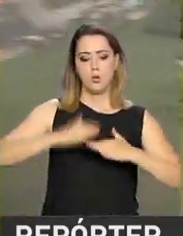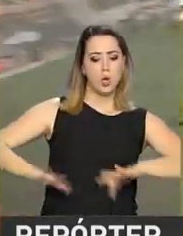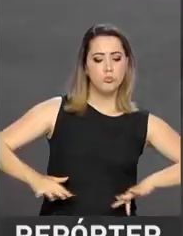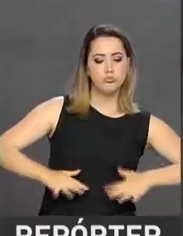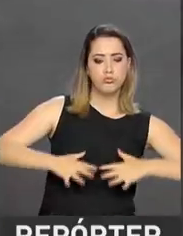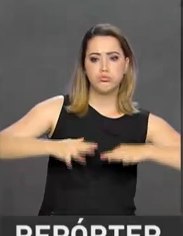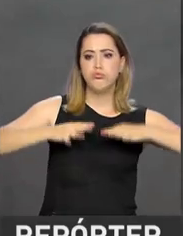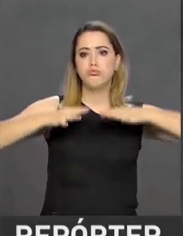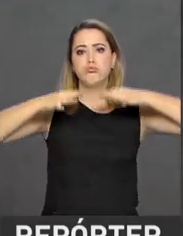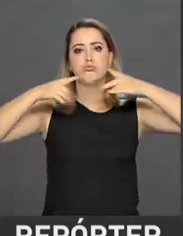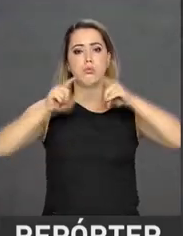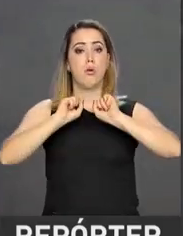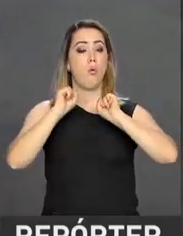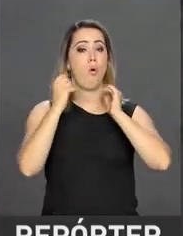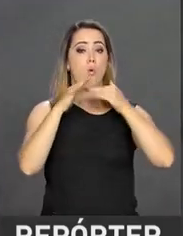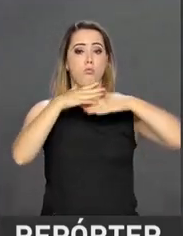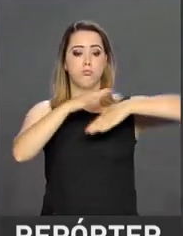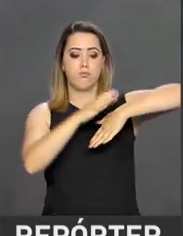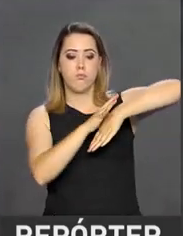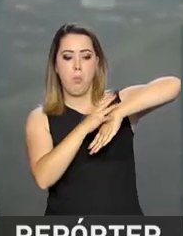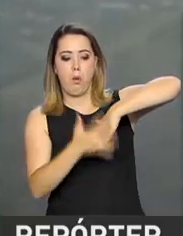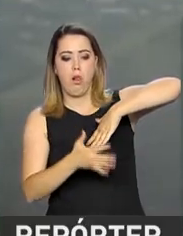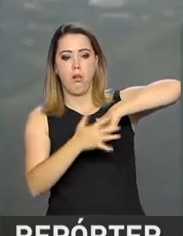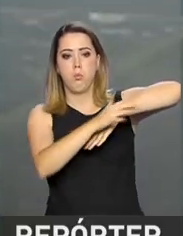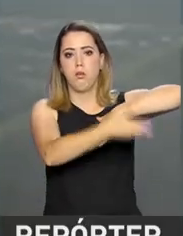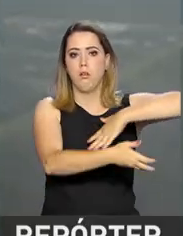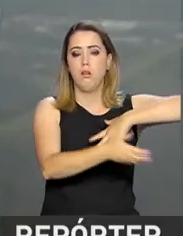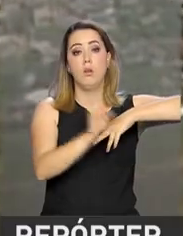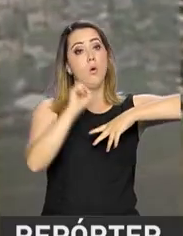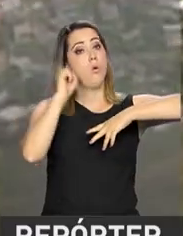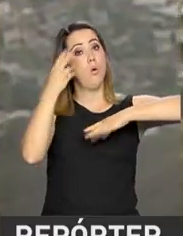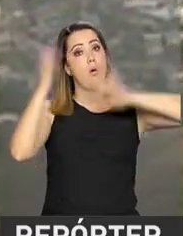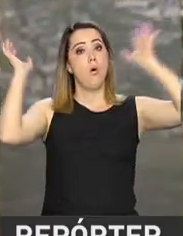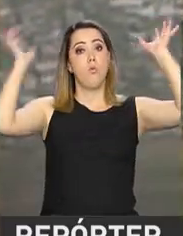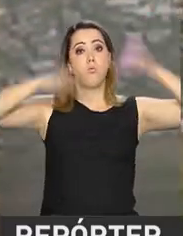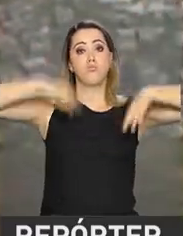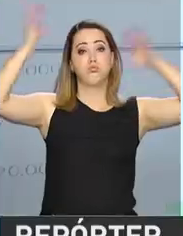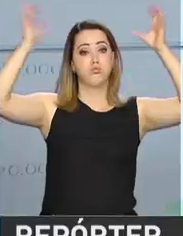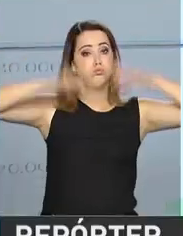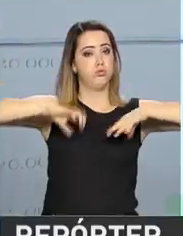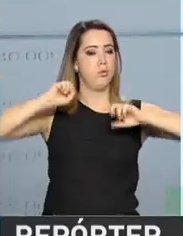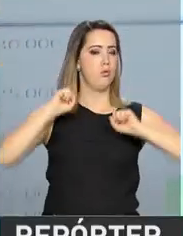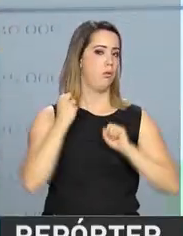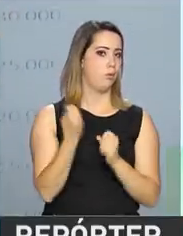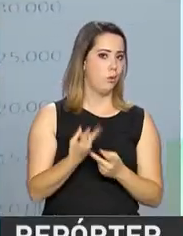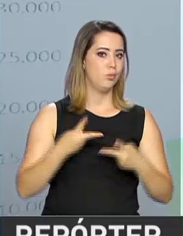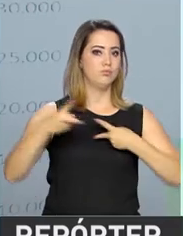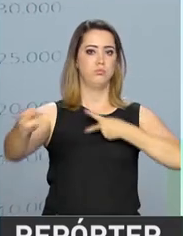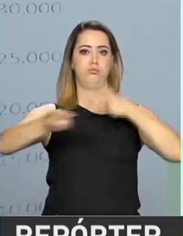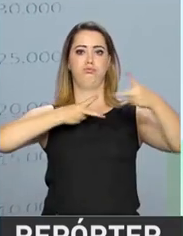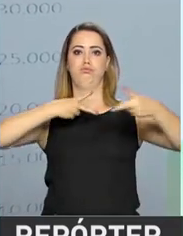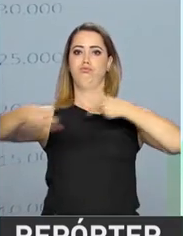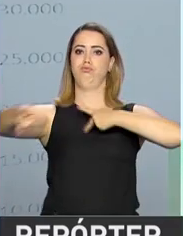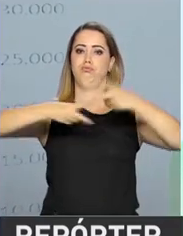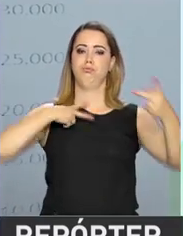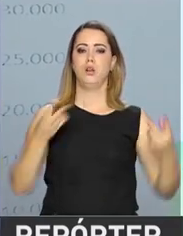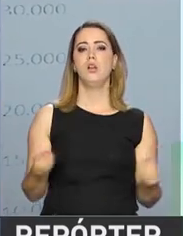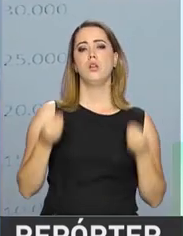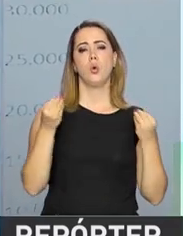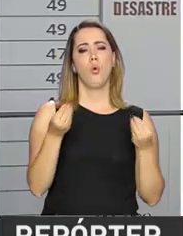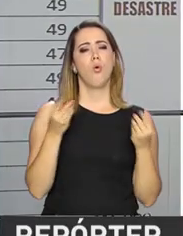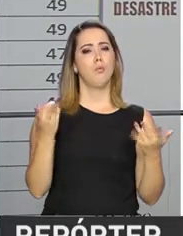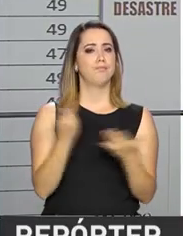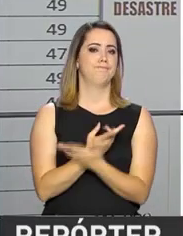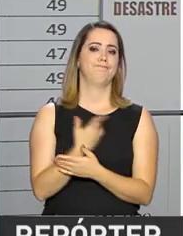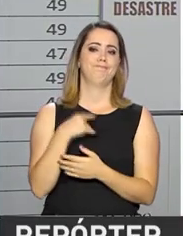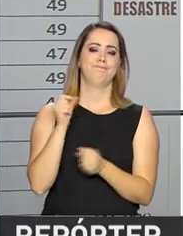perigos de deslizamento de terra tempestades vendavais e orientações sobre o que fazer diante de